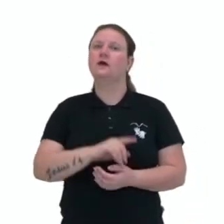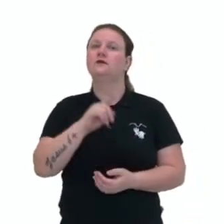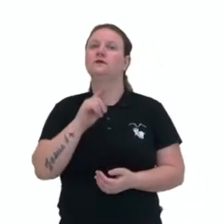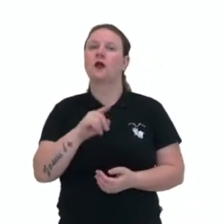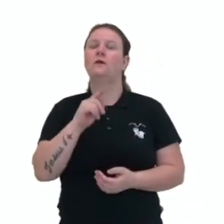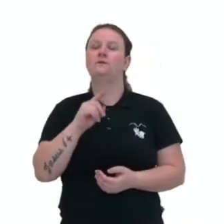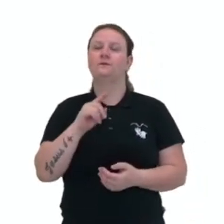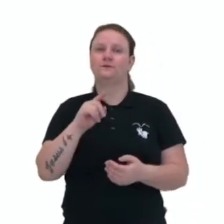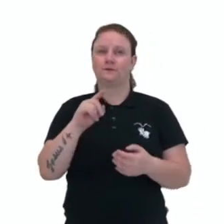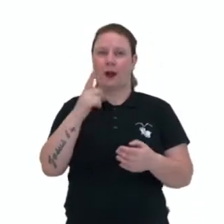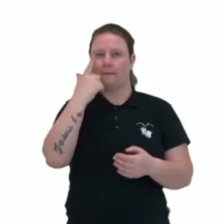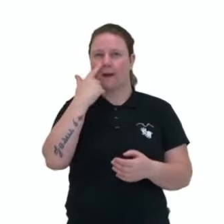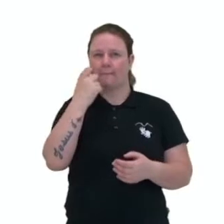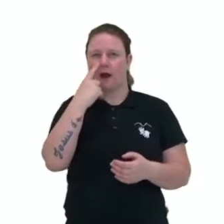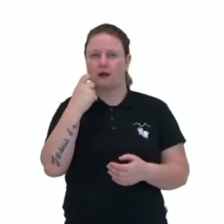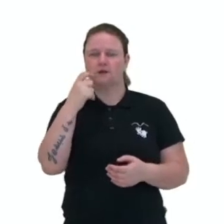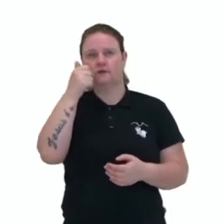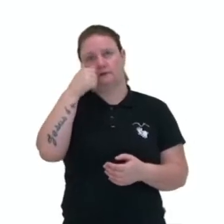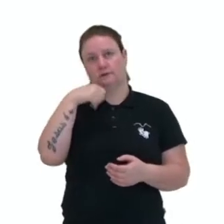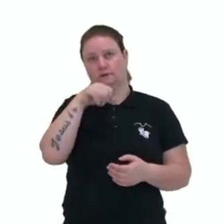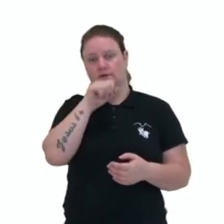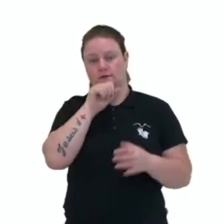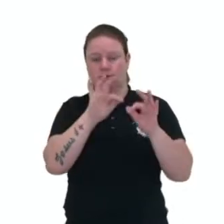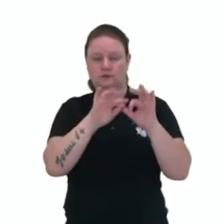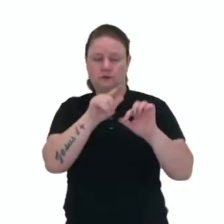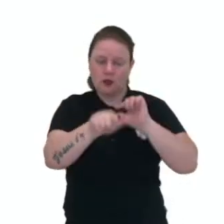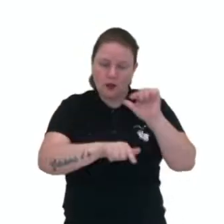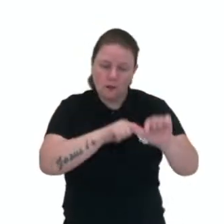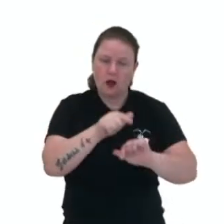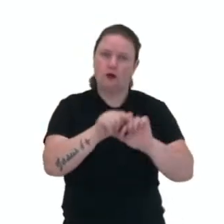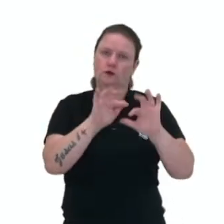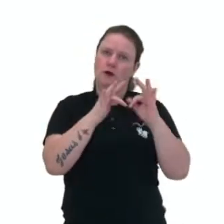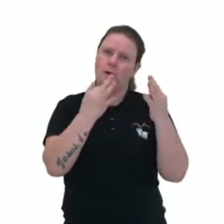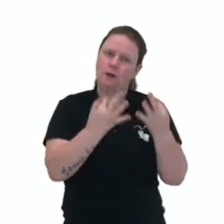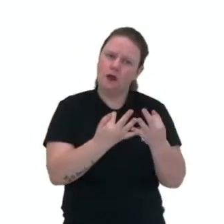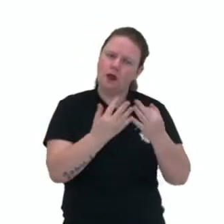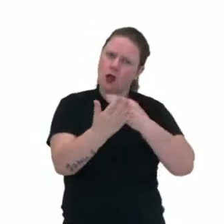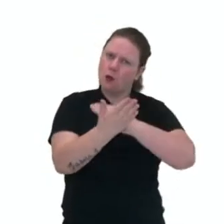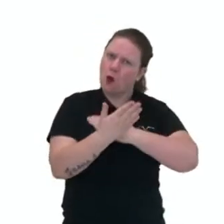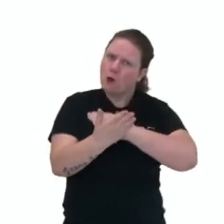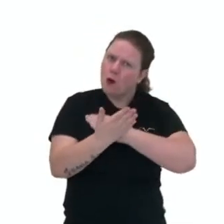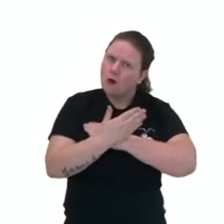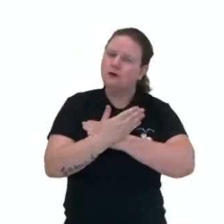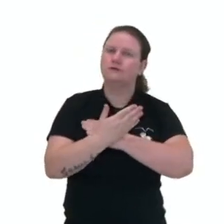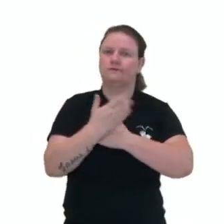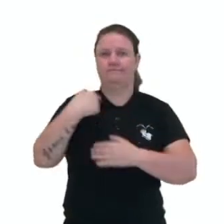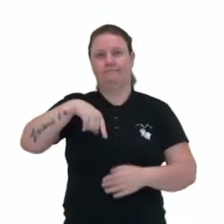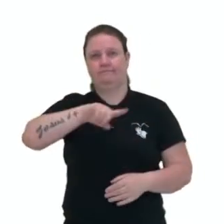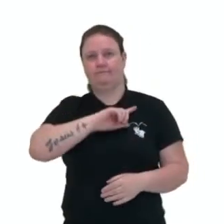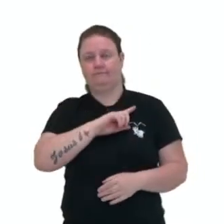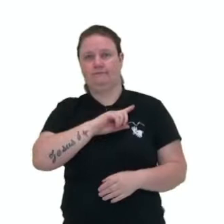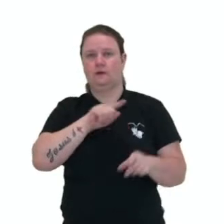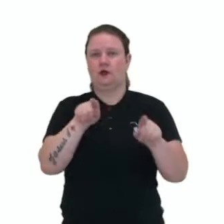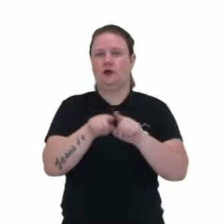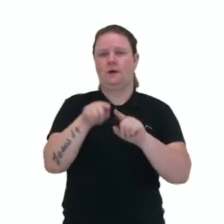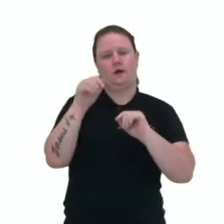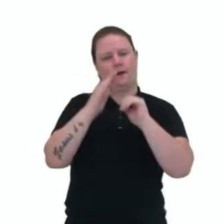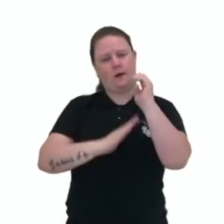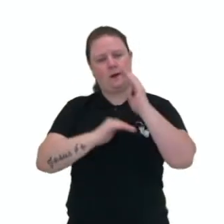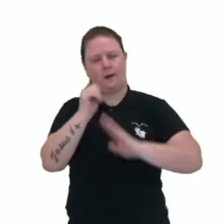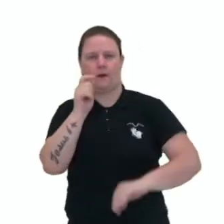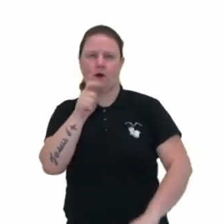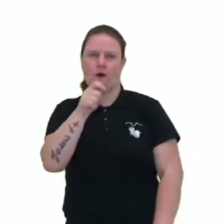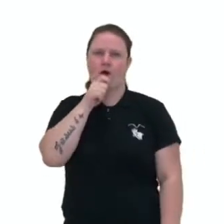seu pai e sua mãe são trabalhadores, são super-heróis verdadeiros protetores. Super jornalista,